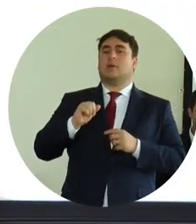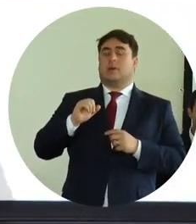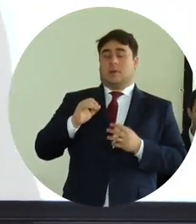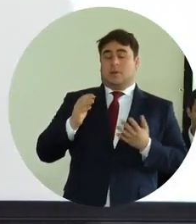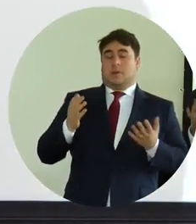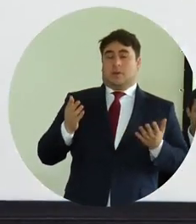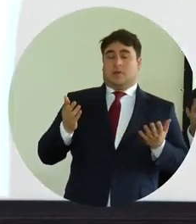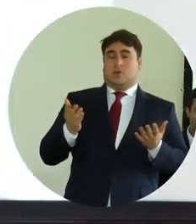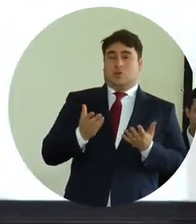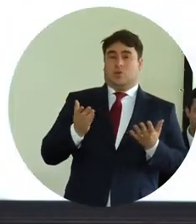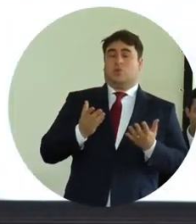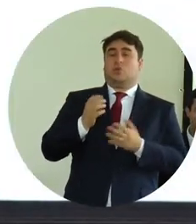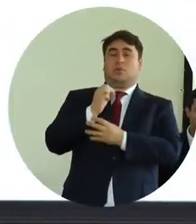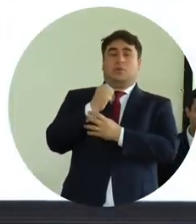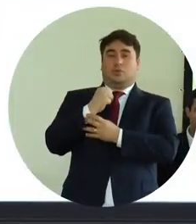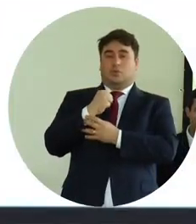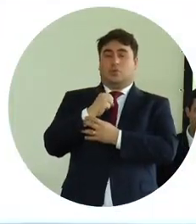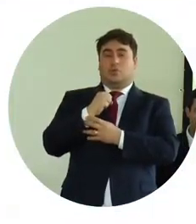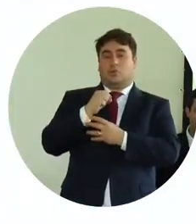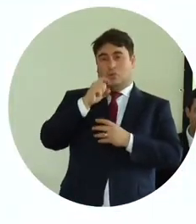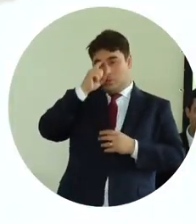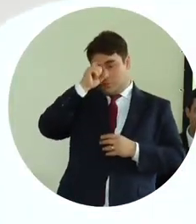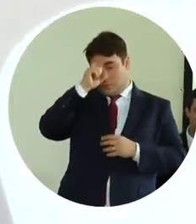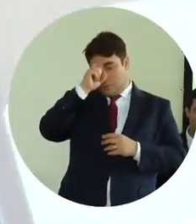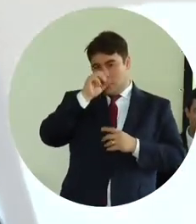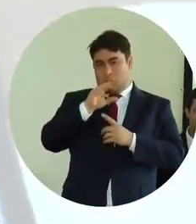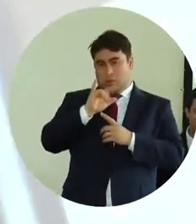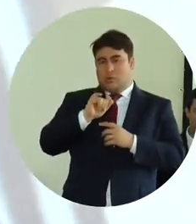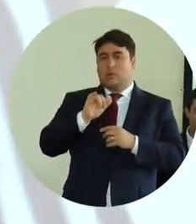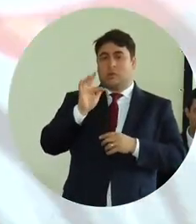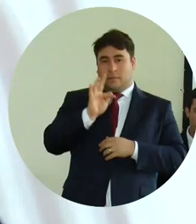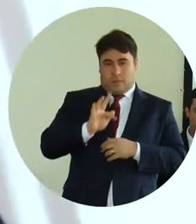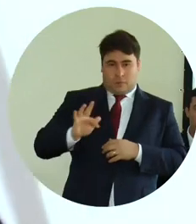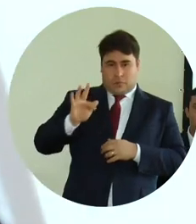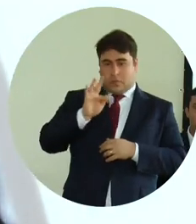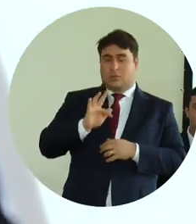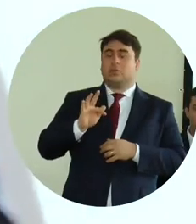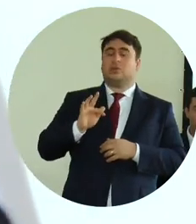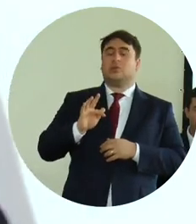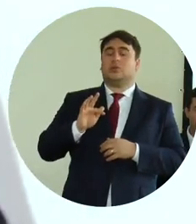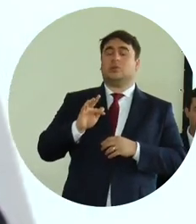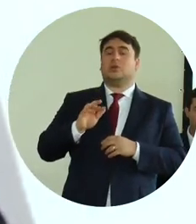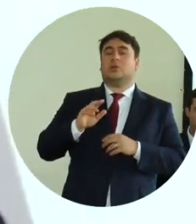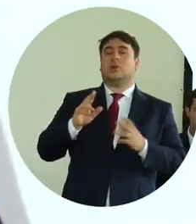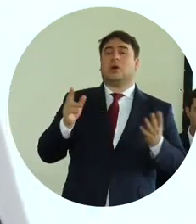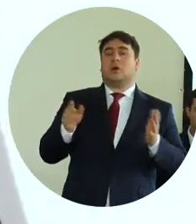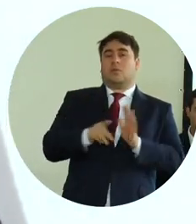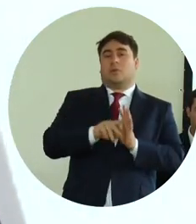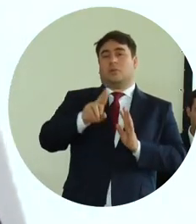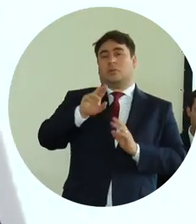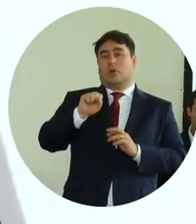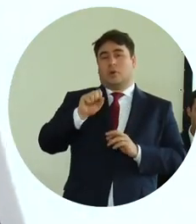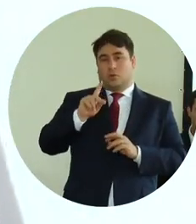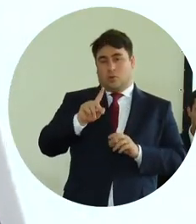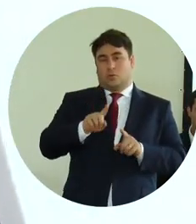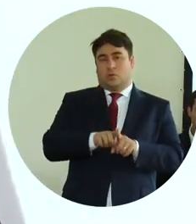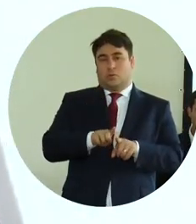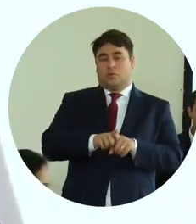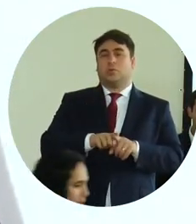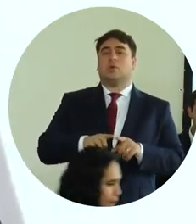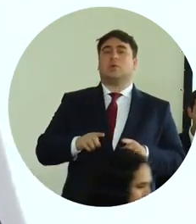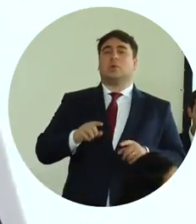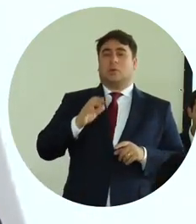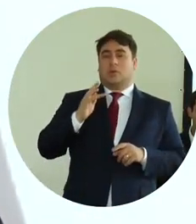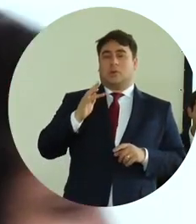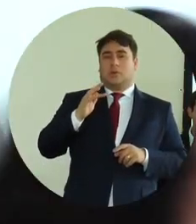Medicina e Reabilitação do Hospital das Clínicas da Faculdade de Medicina da Universidade de São Paulo, em REA HC